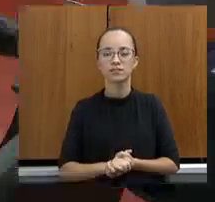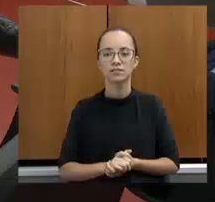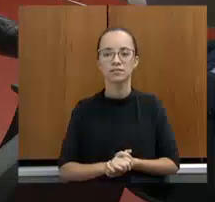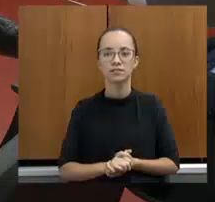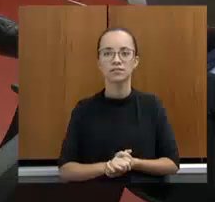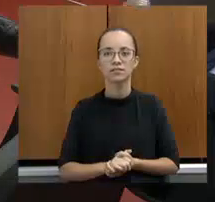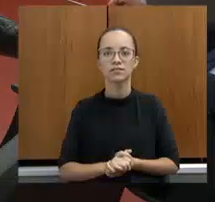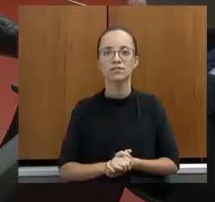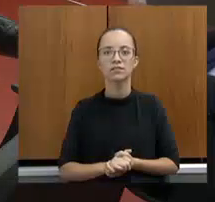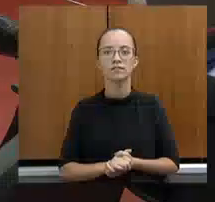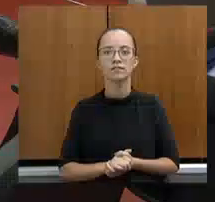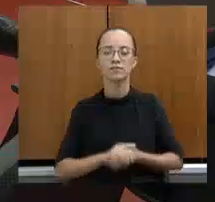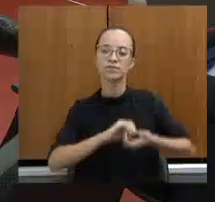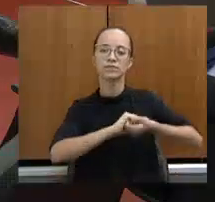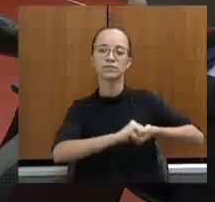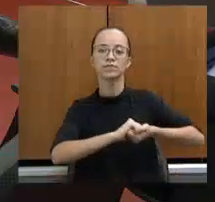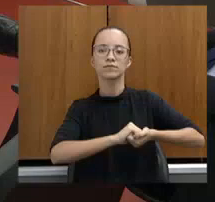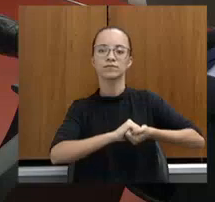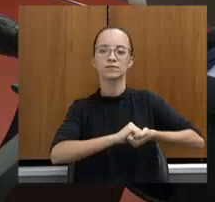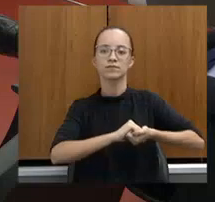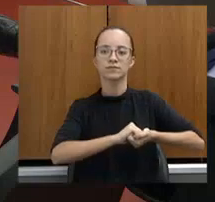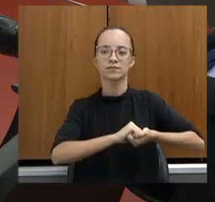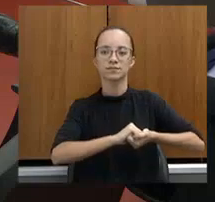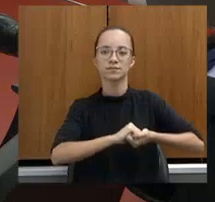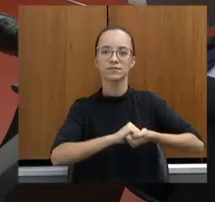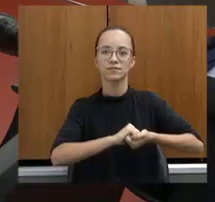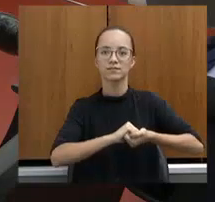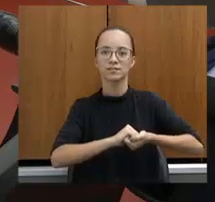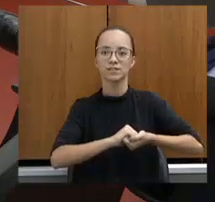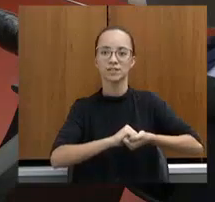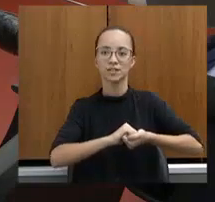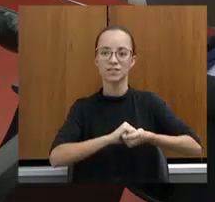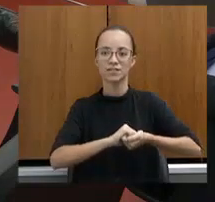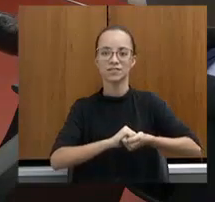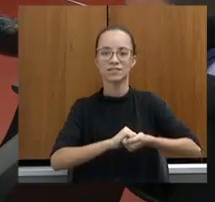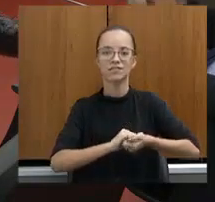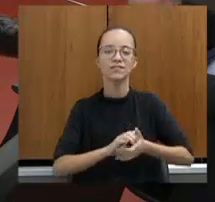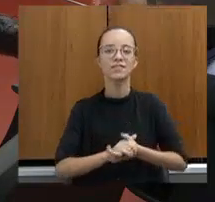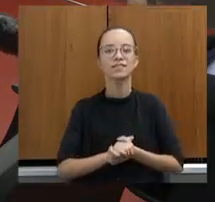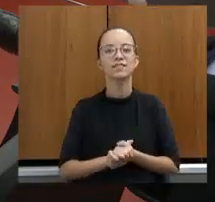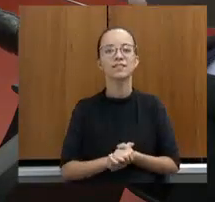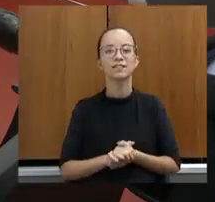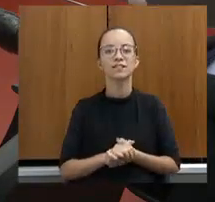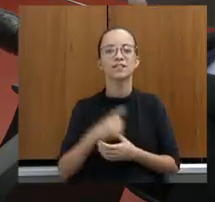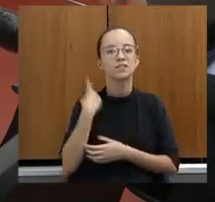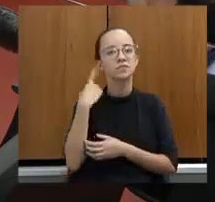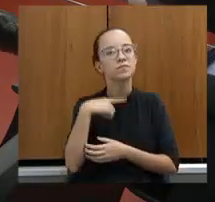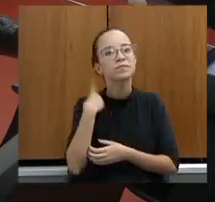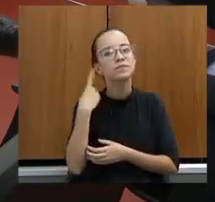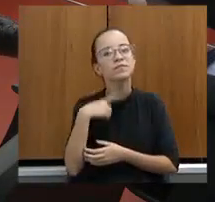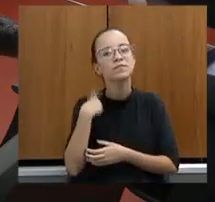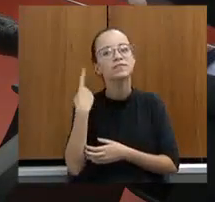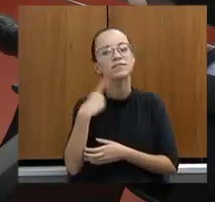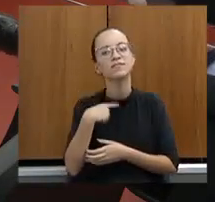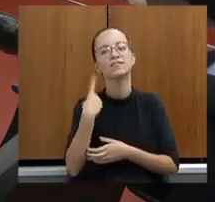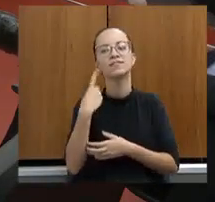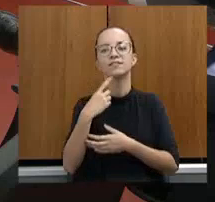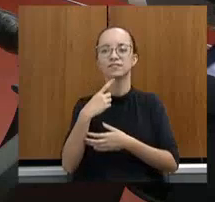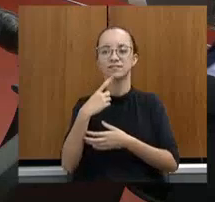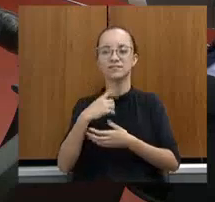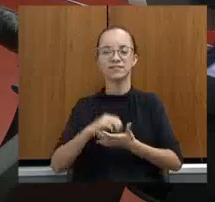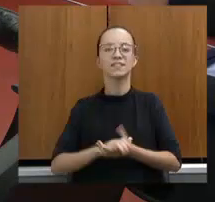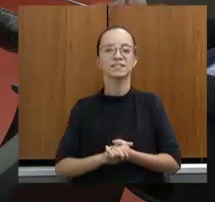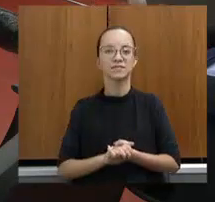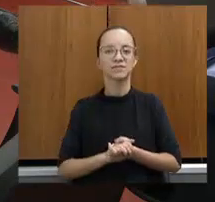gostaria de cumprimentar a pessoa da servis né diante da grande quantidade deputados como na sua pessoa cumprimentar todos